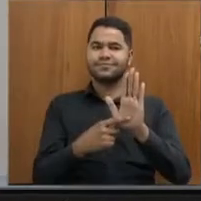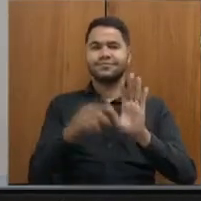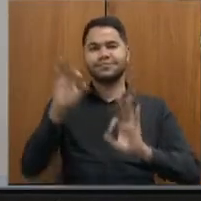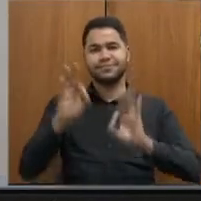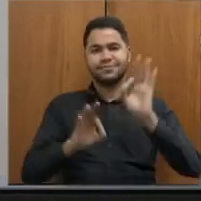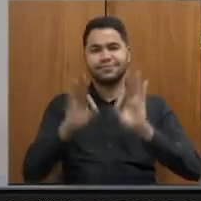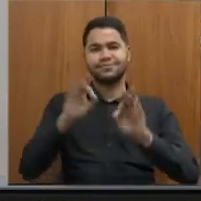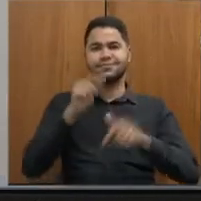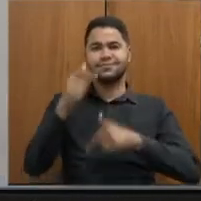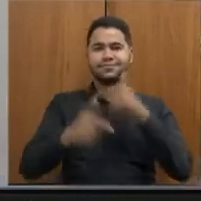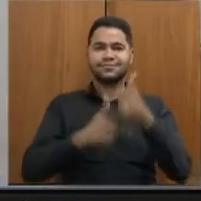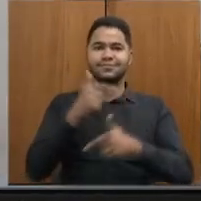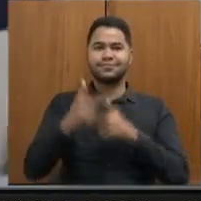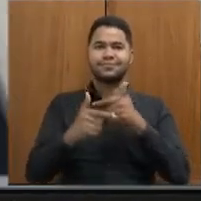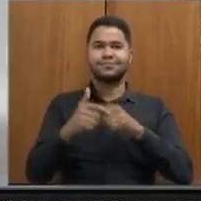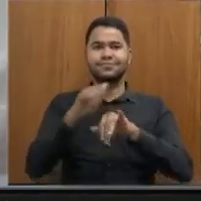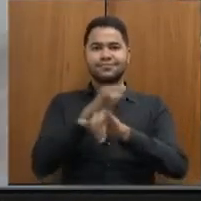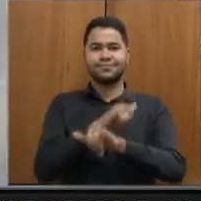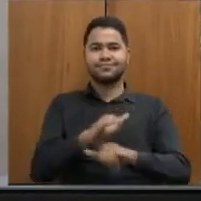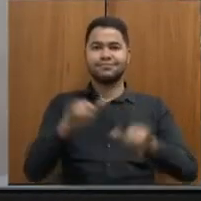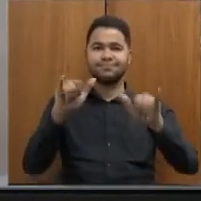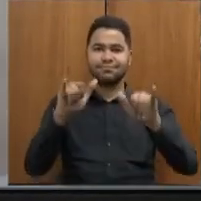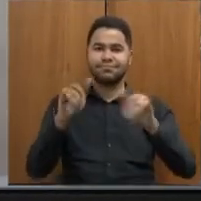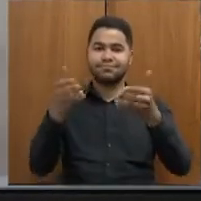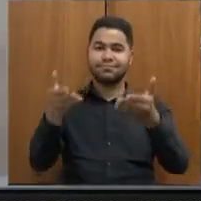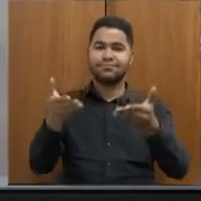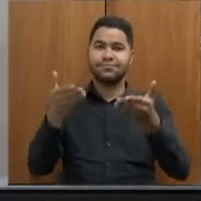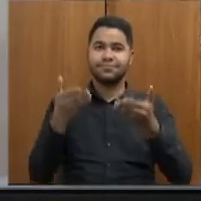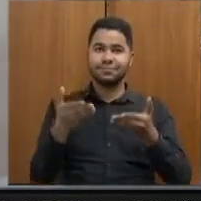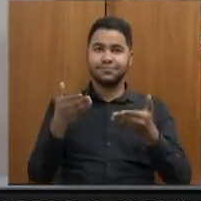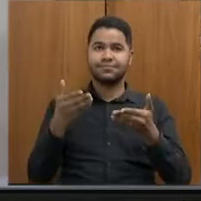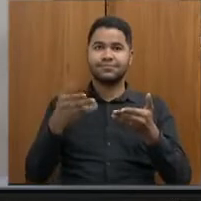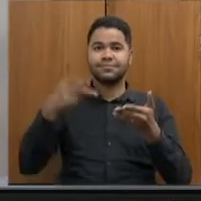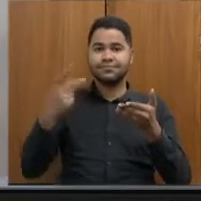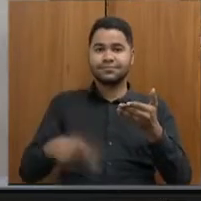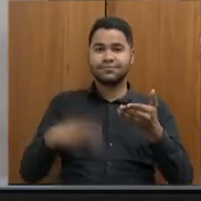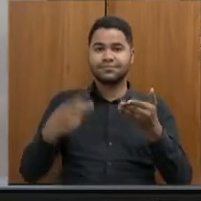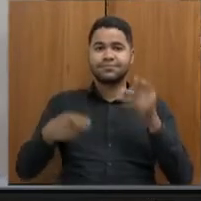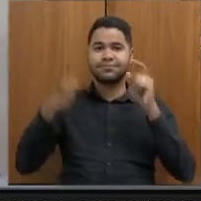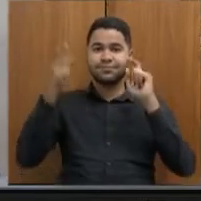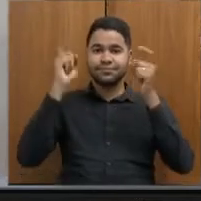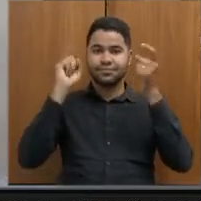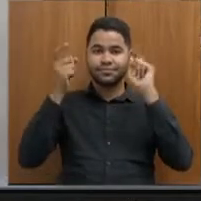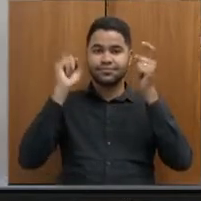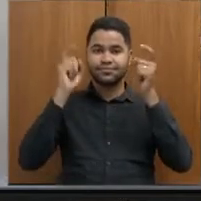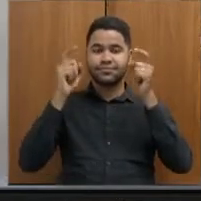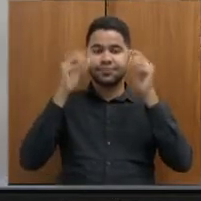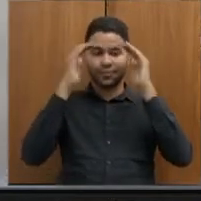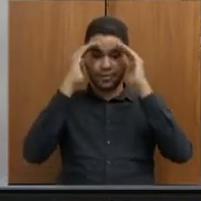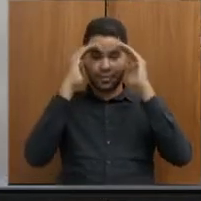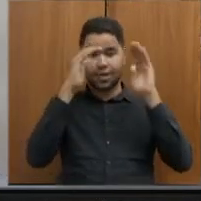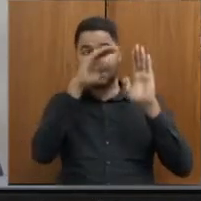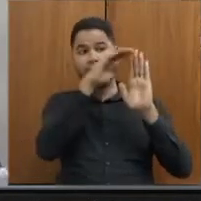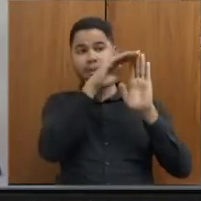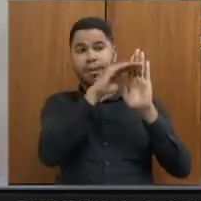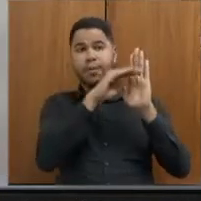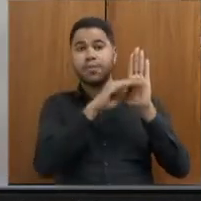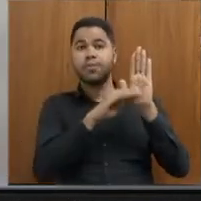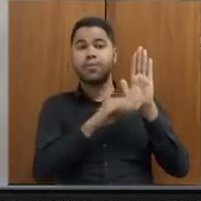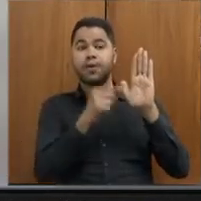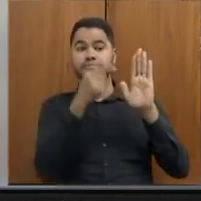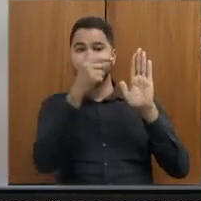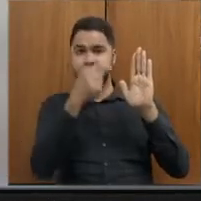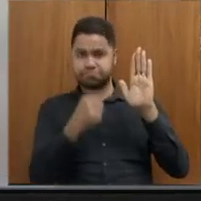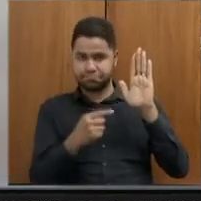dos trabalhos comunicam aos parlamentares e aos convidados que os atos desta reunião obedecerão as seguintes normas